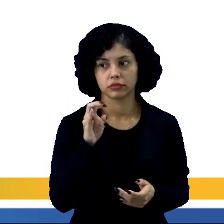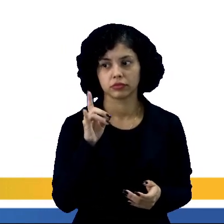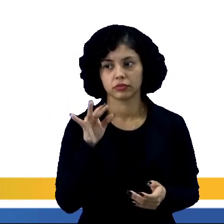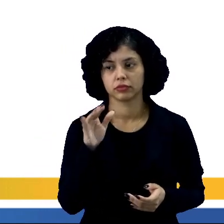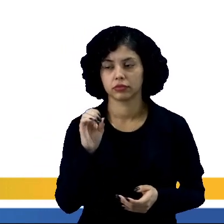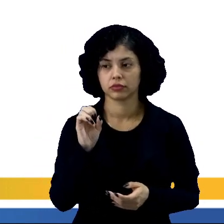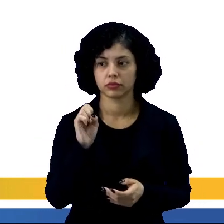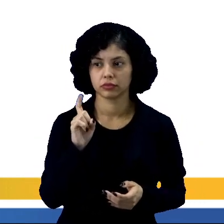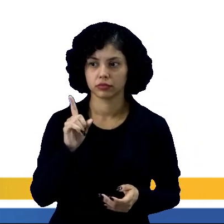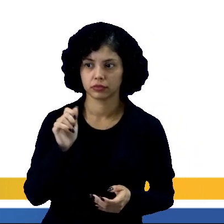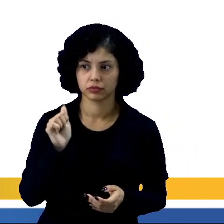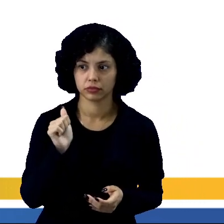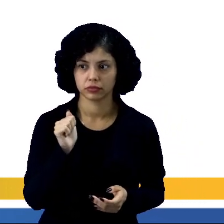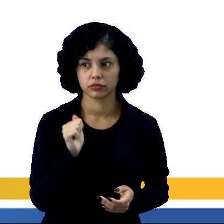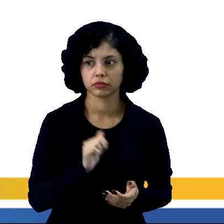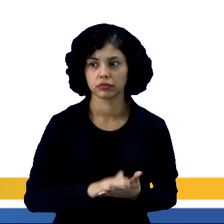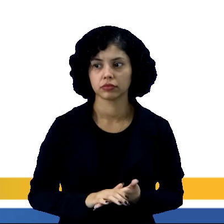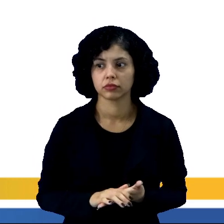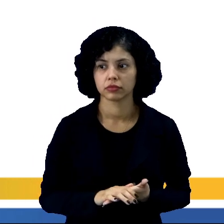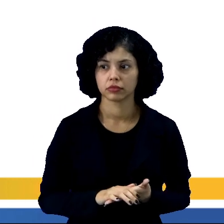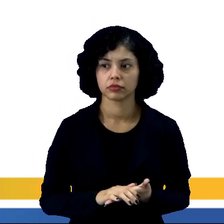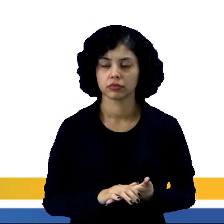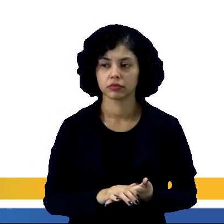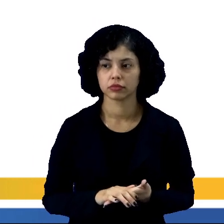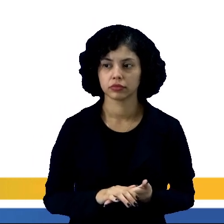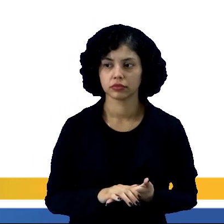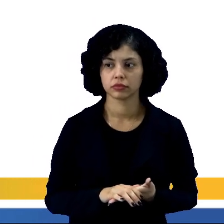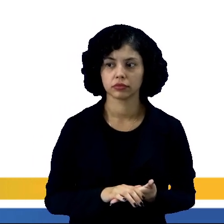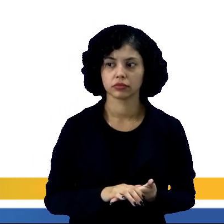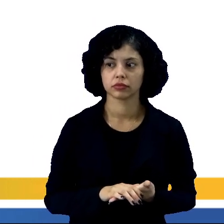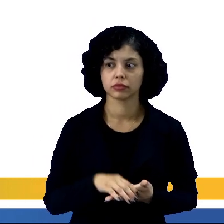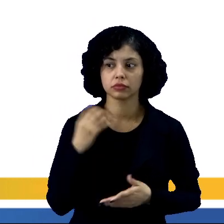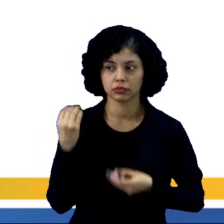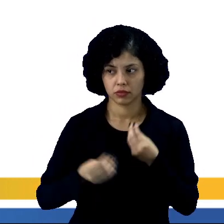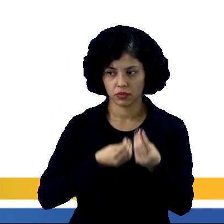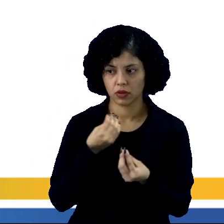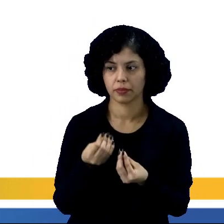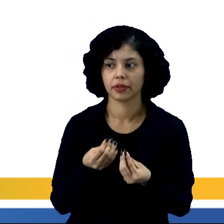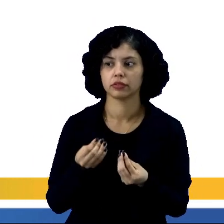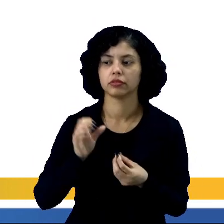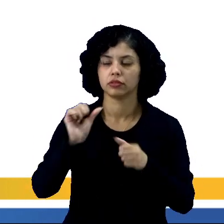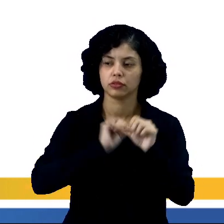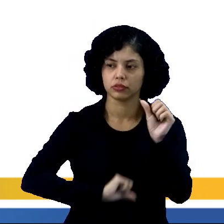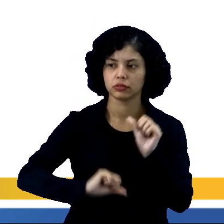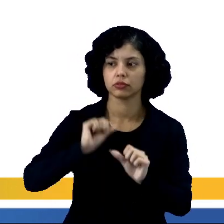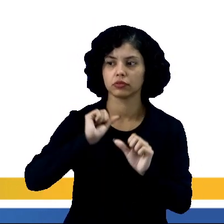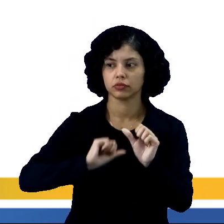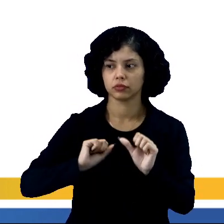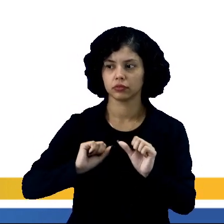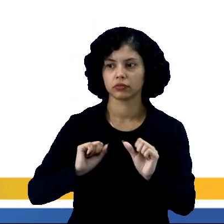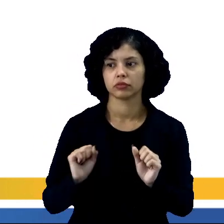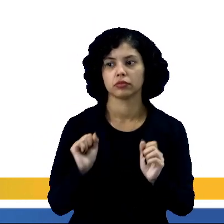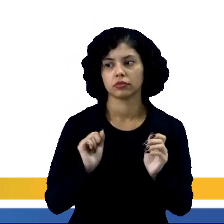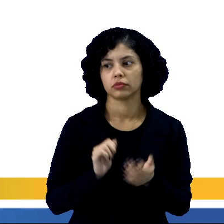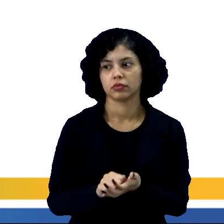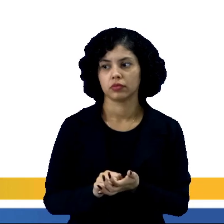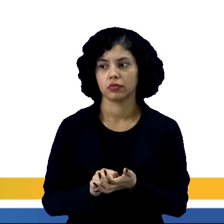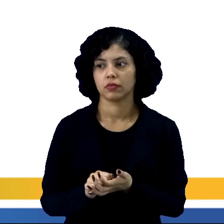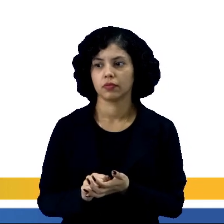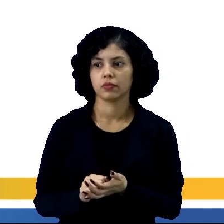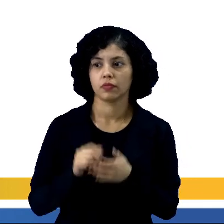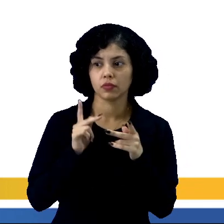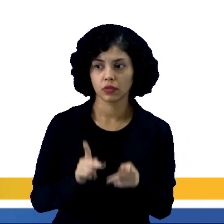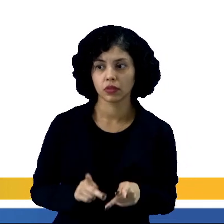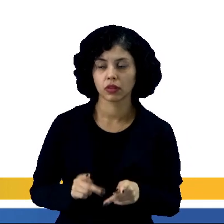modeladas, isso mesmo, ou redondas, com capacidade de alterarem